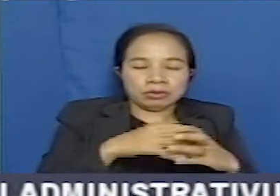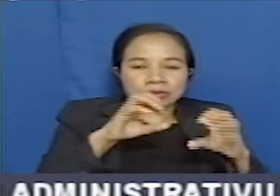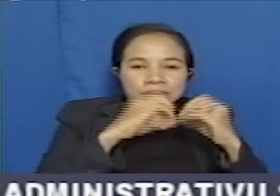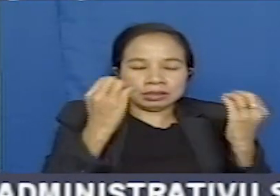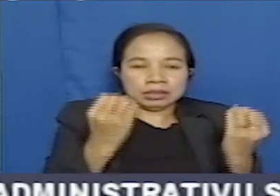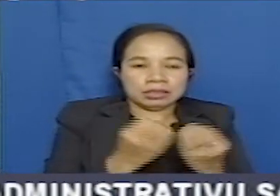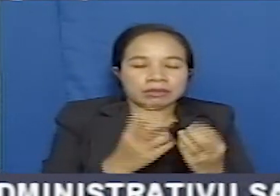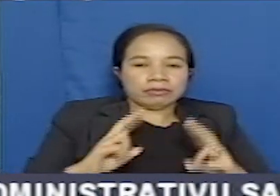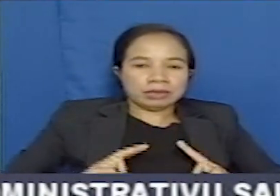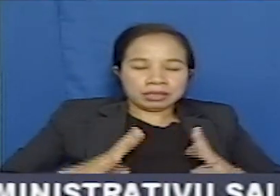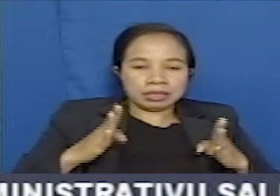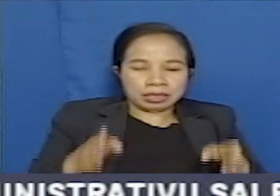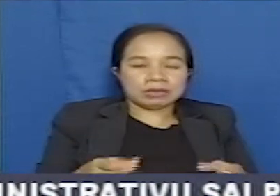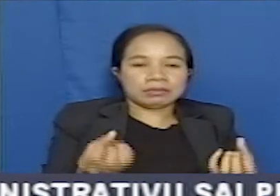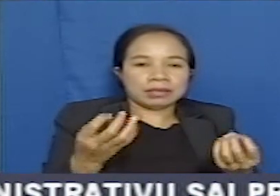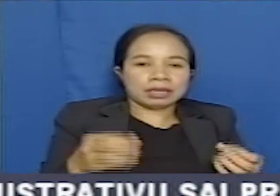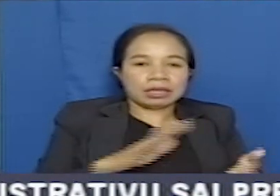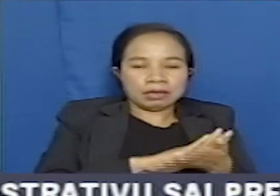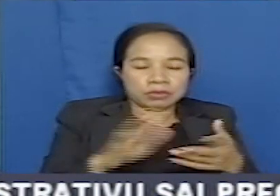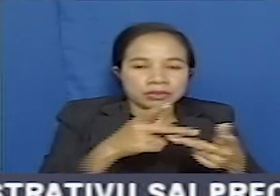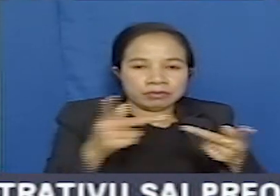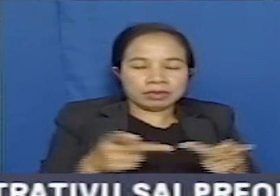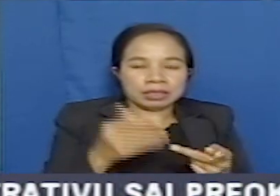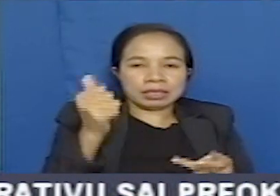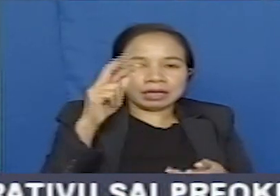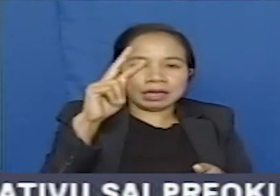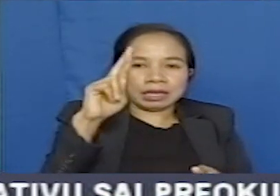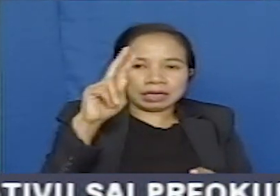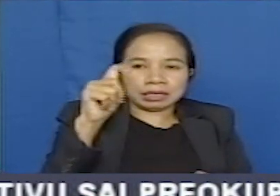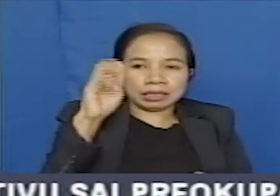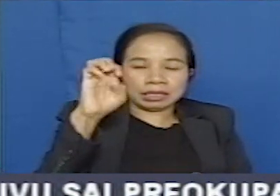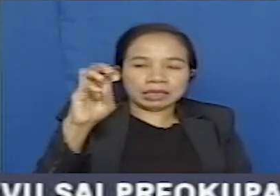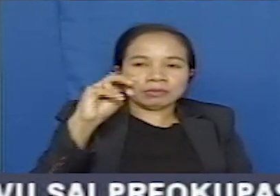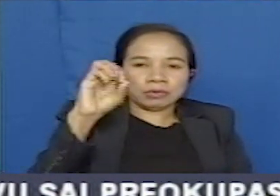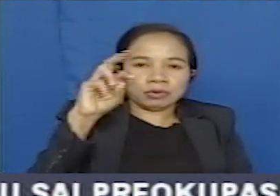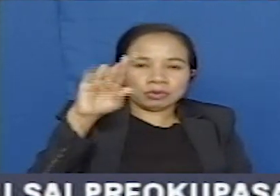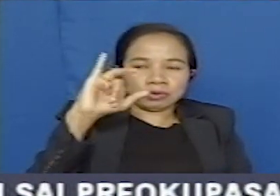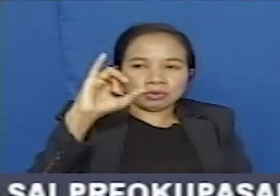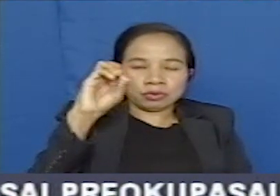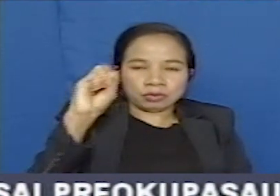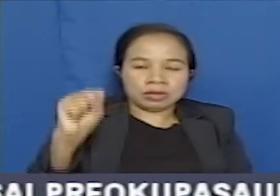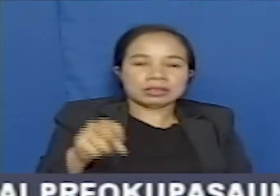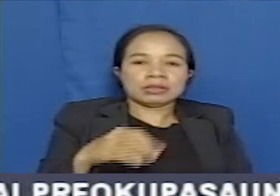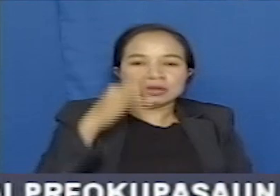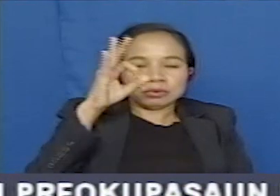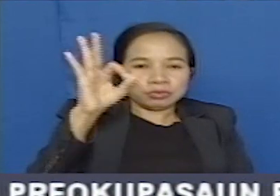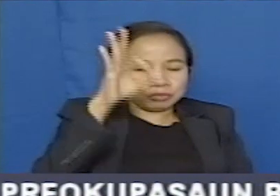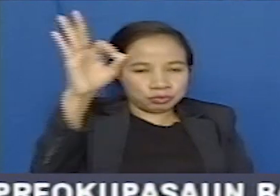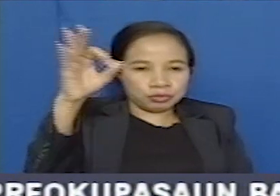Organização Resistência Balun, hamoso na Fatin Arte Moris, hori utiliza ba futuro edifício Conselho